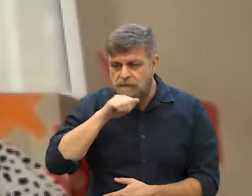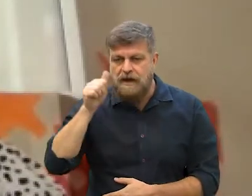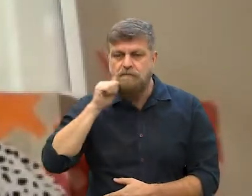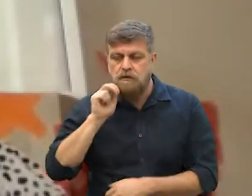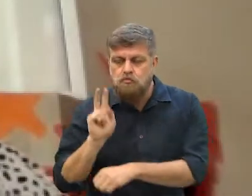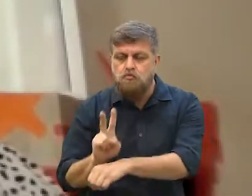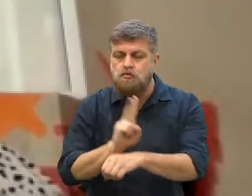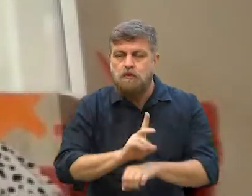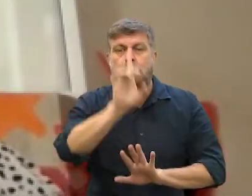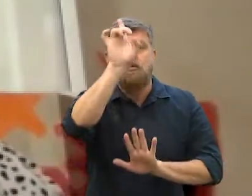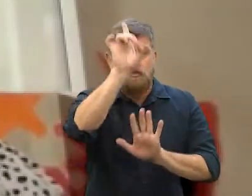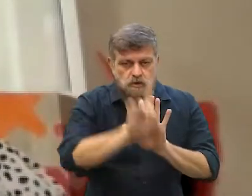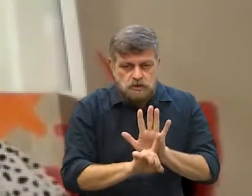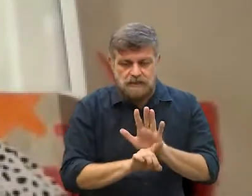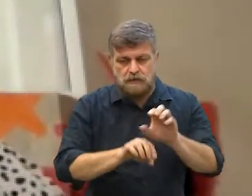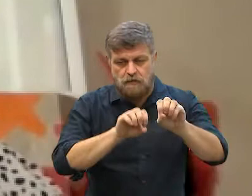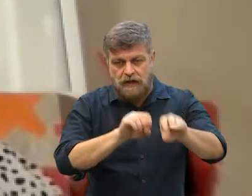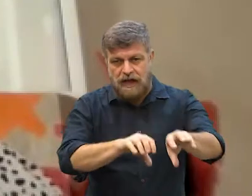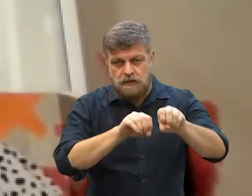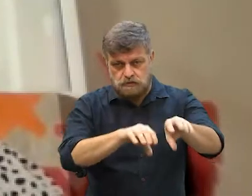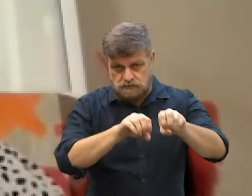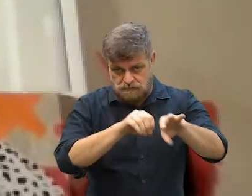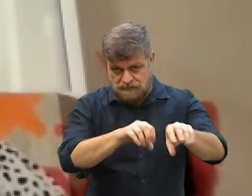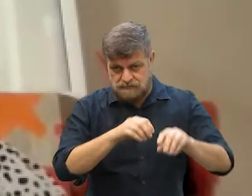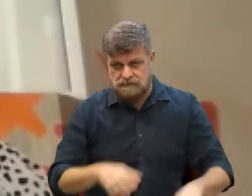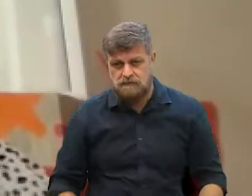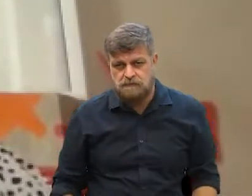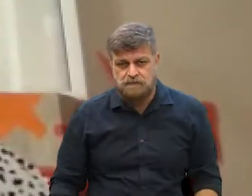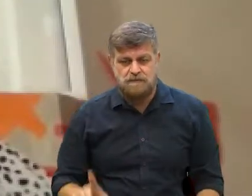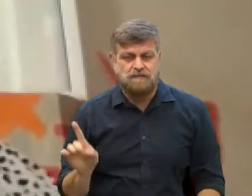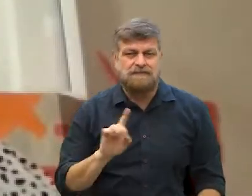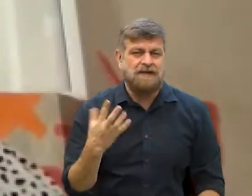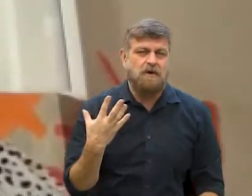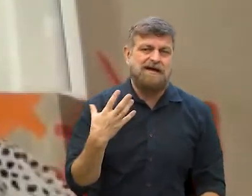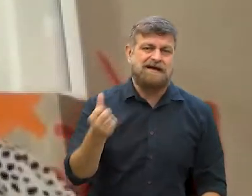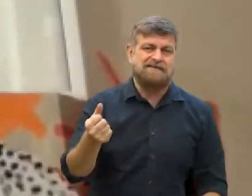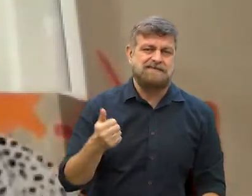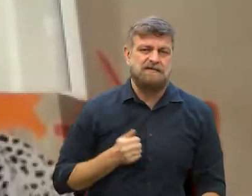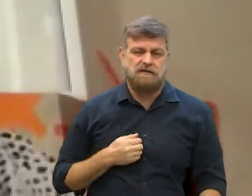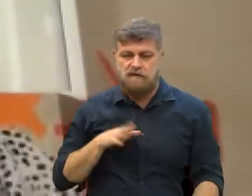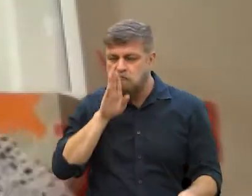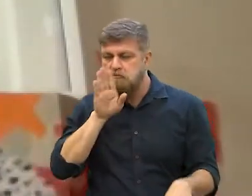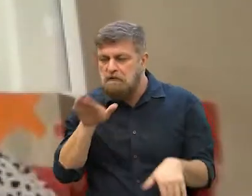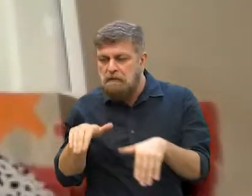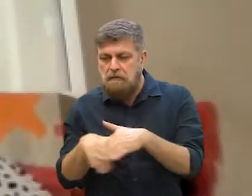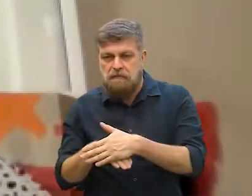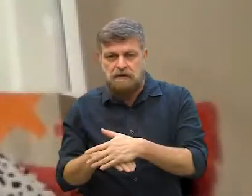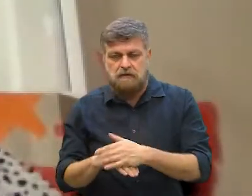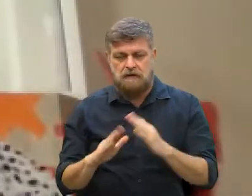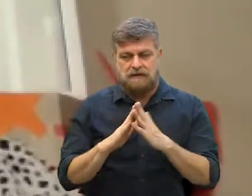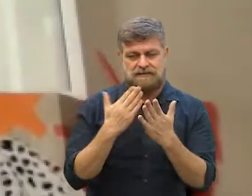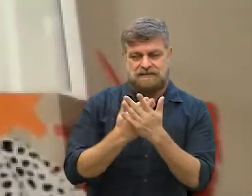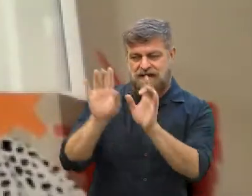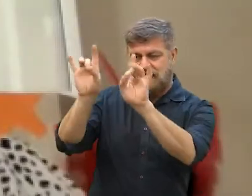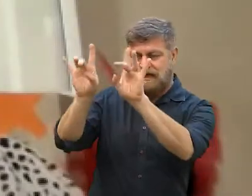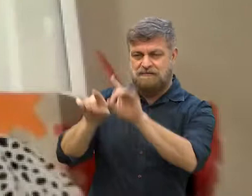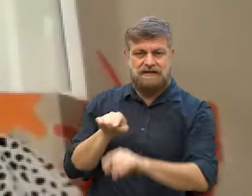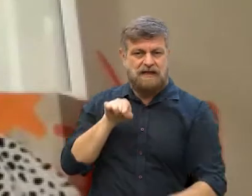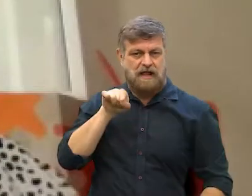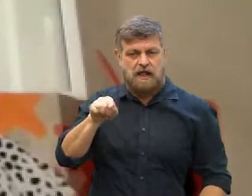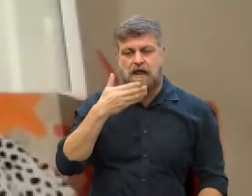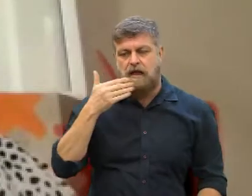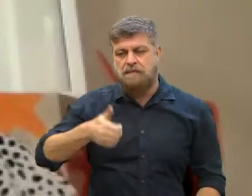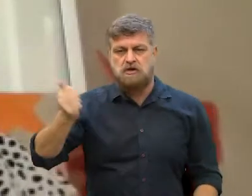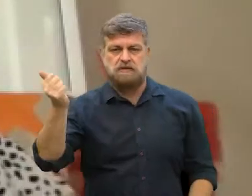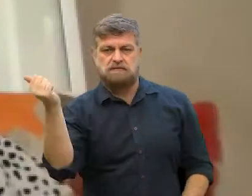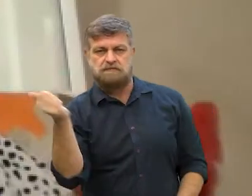Guardiões do direito à educação de seus filhos e não entram Nessa onda de que escola especial